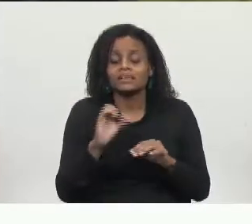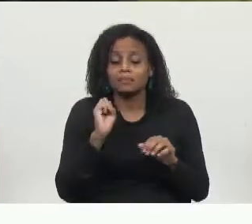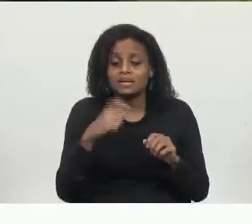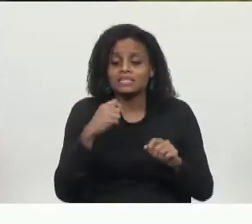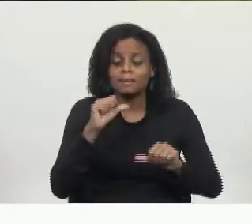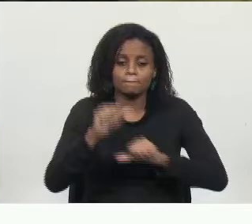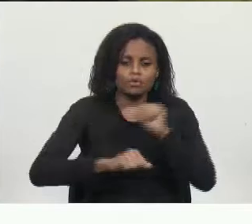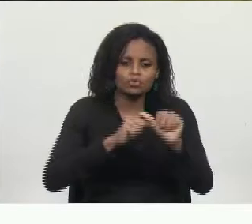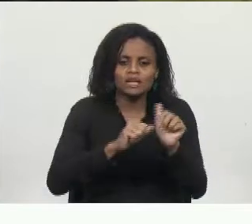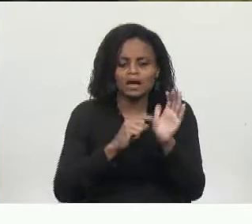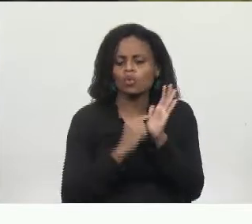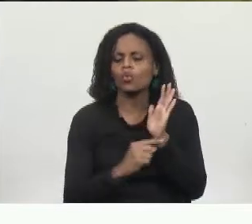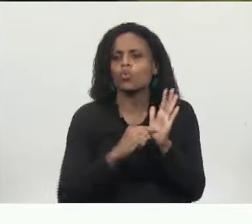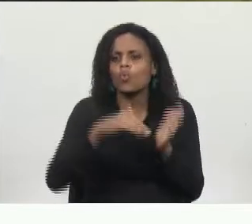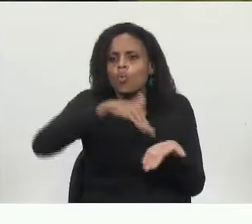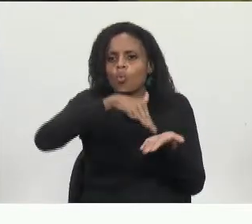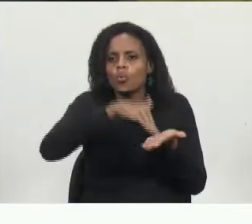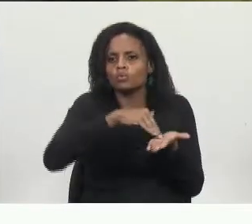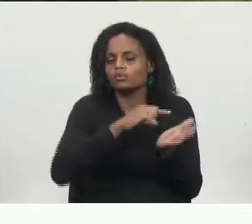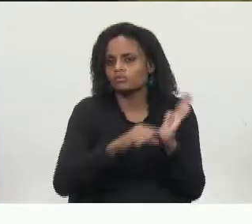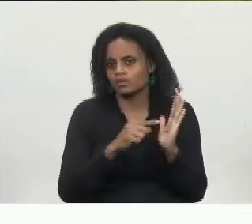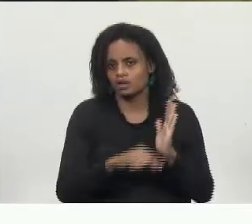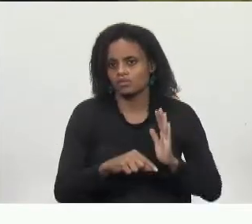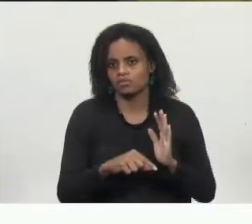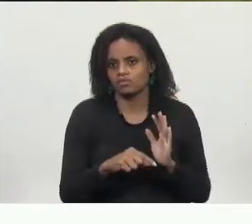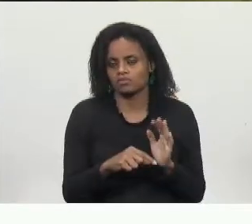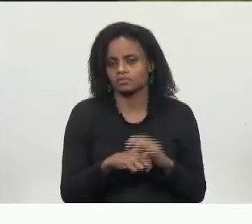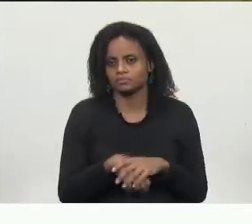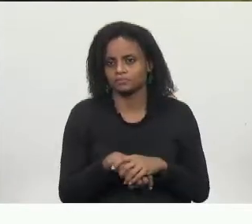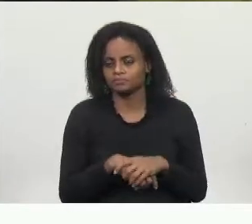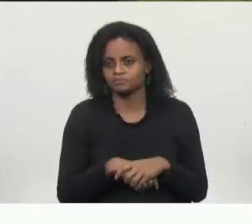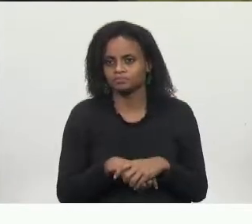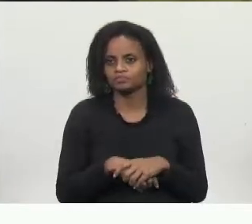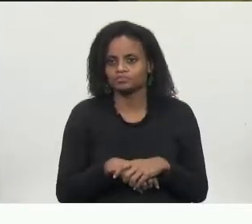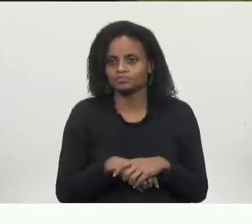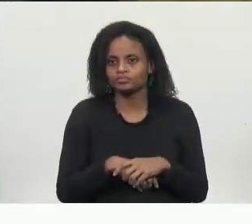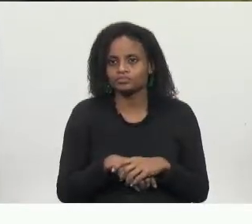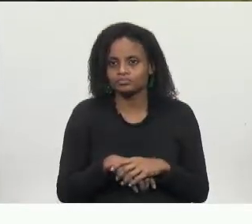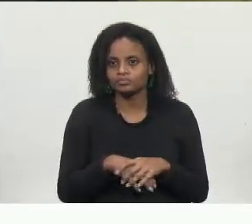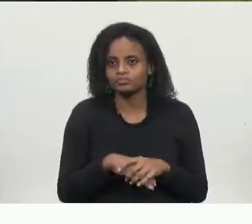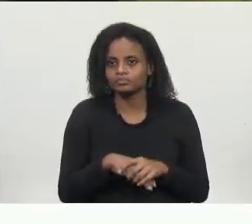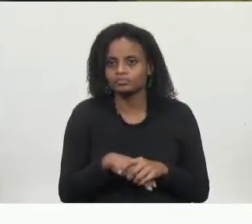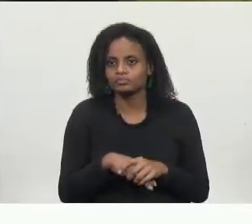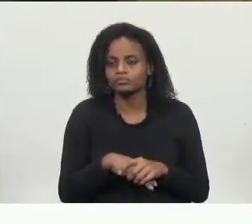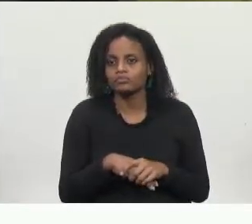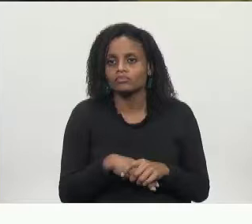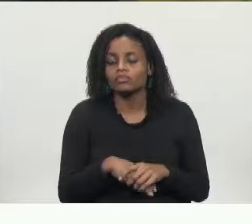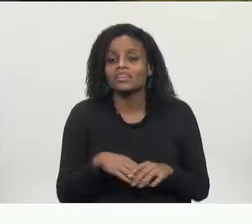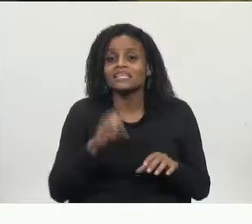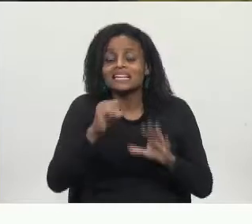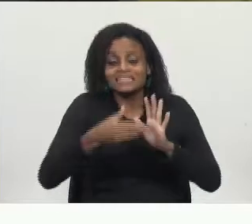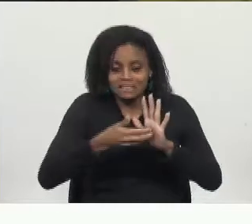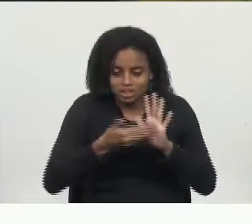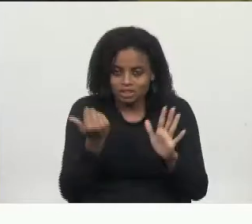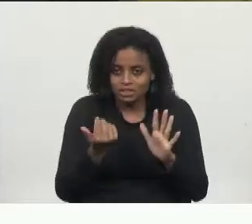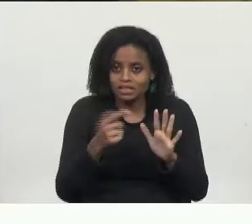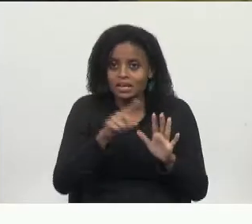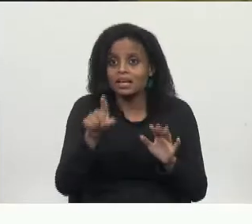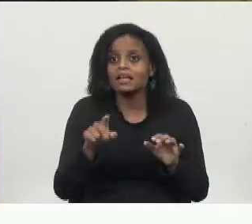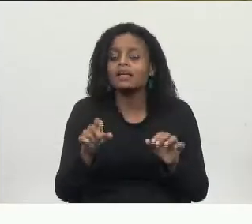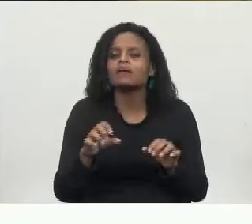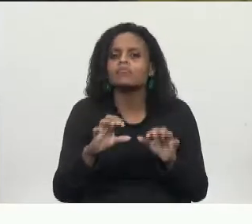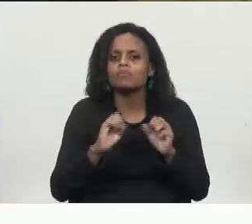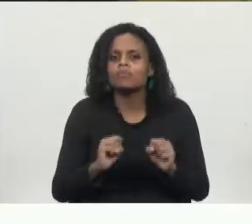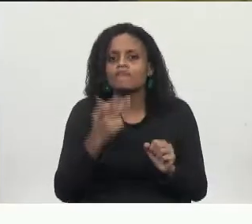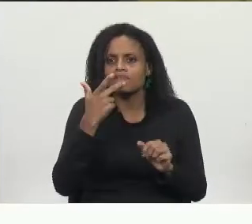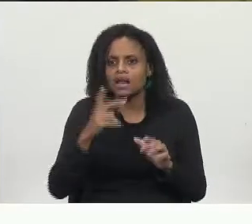ela deixaria nessa emenda que as pessoas adentrassem na Alerj, no plenário e adjacências, que as pessoas